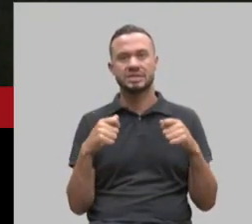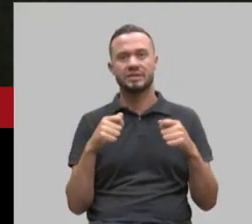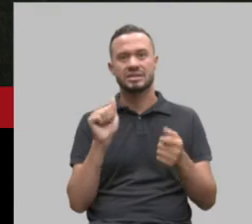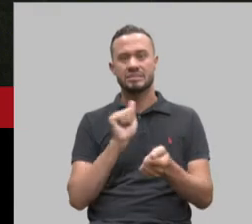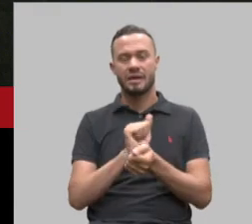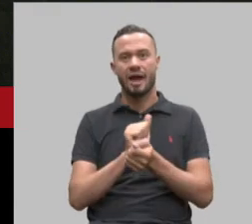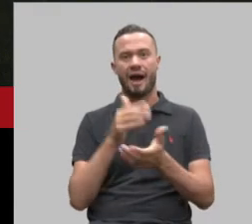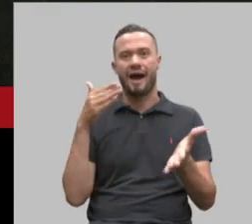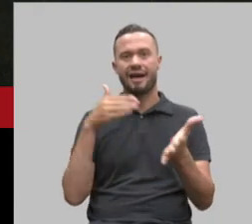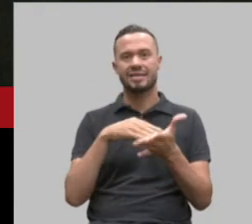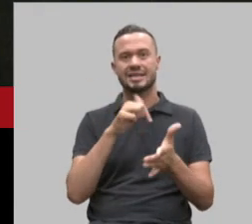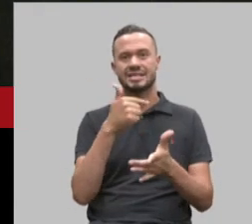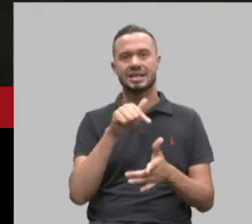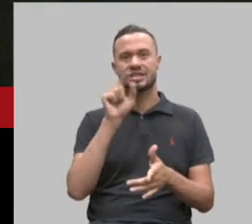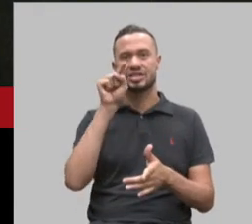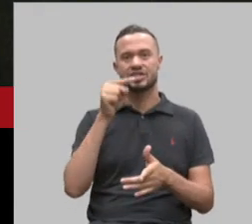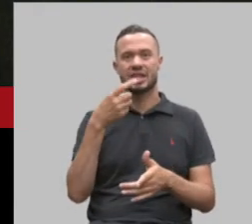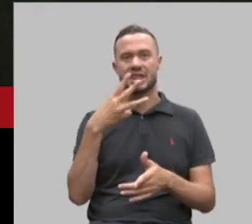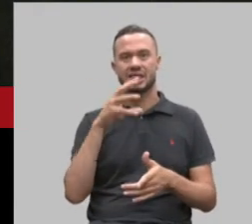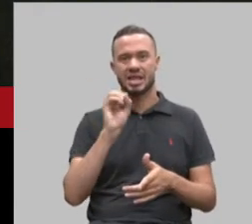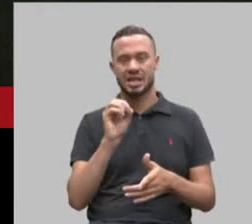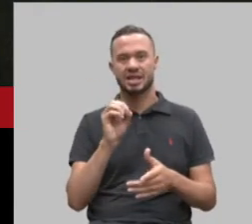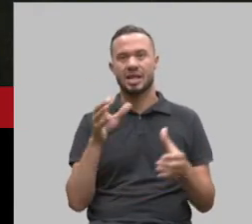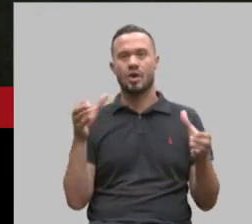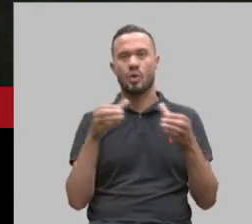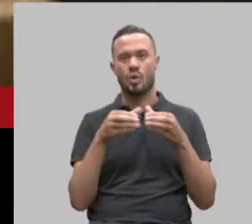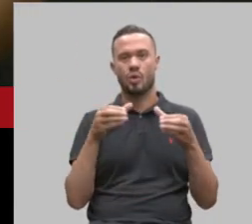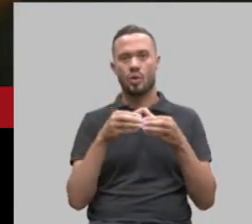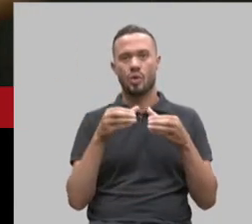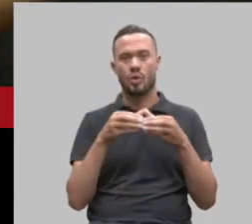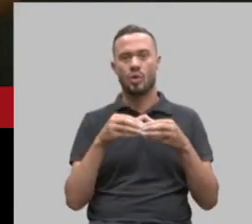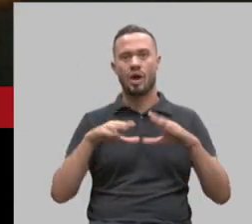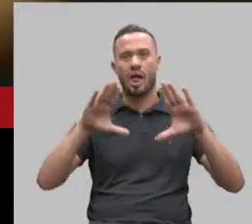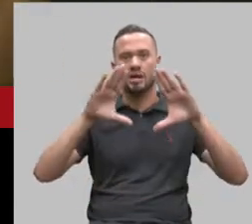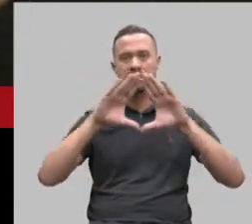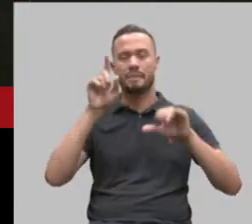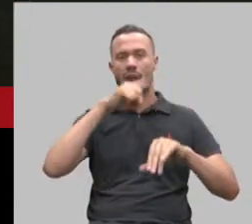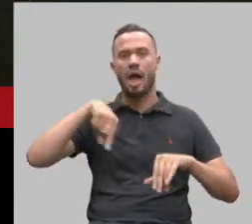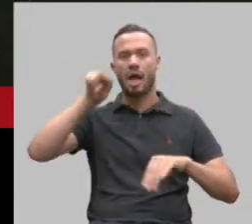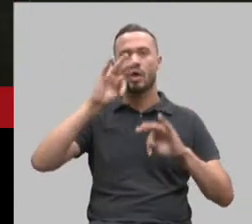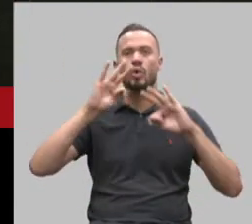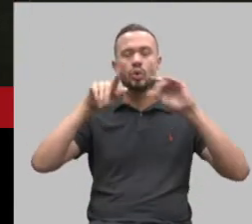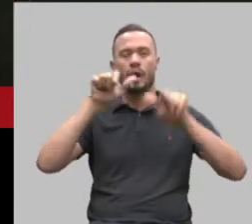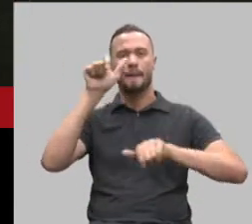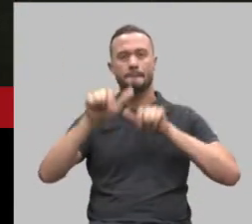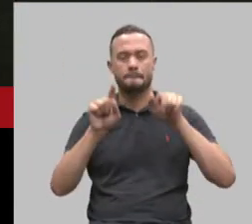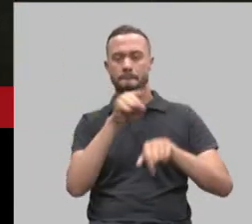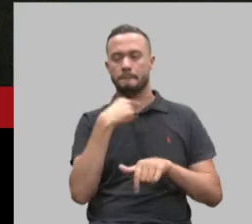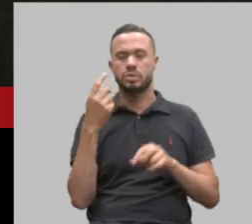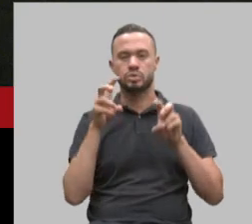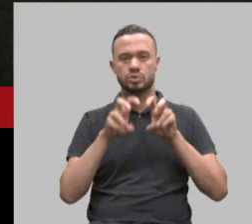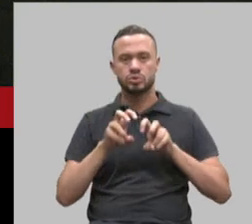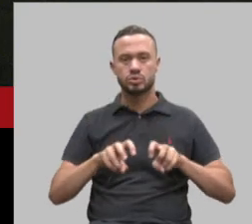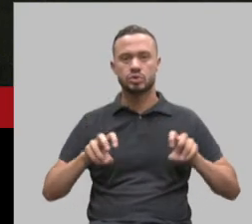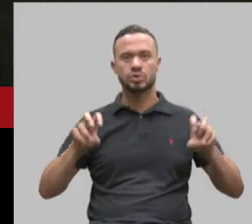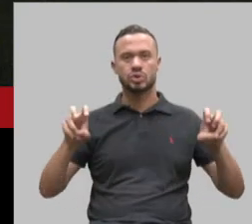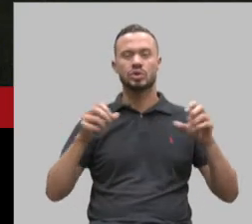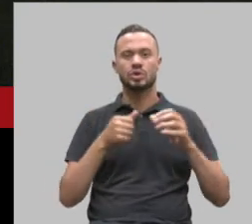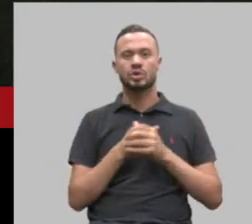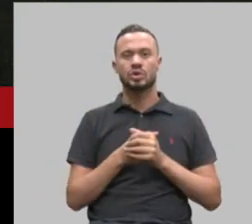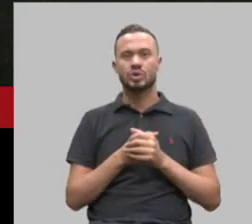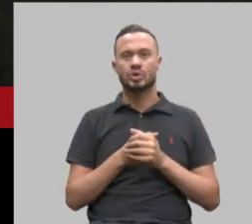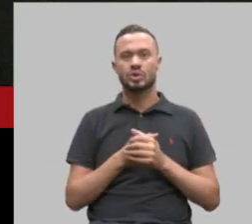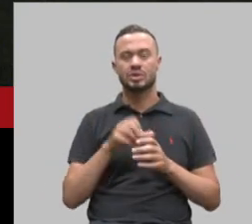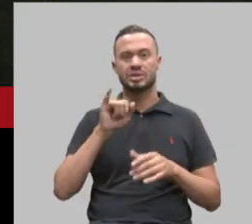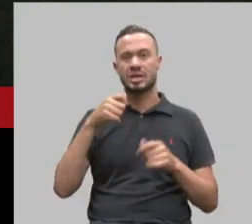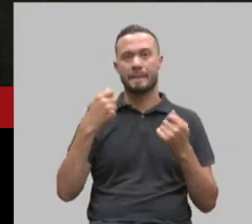17:30 e para a equipe da Assembleia nós GPI essa turma toda que está que está aqui se a gente precisar